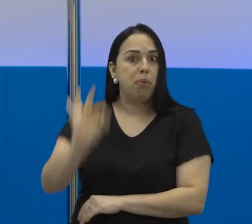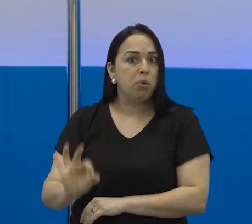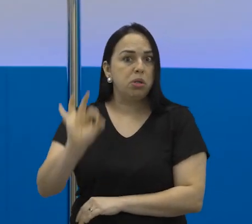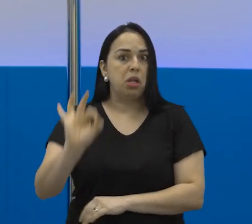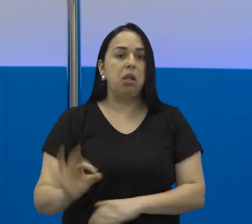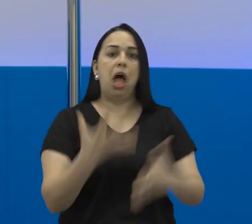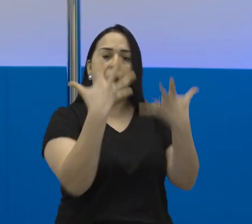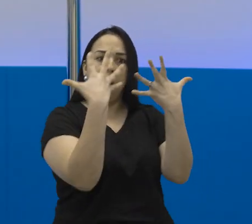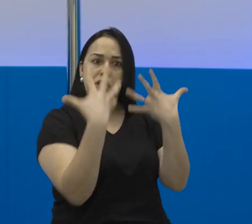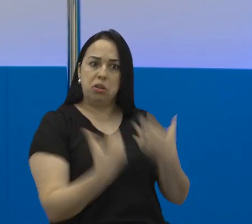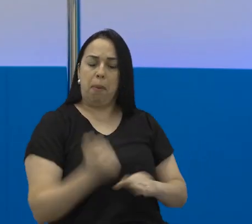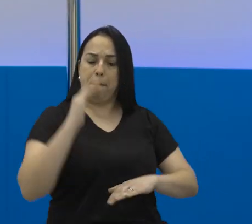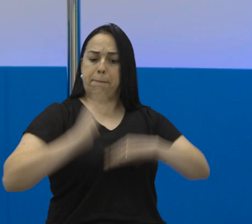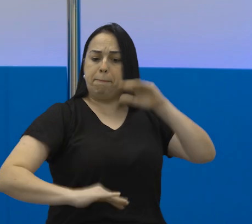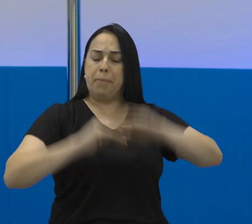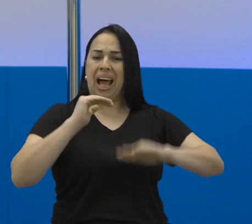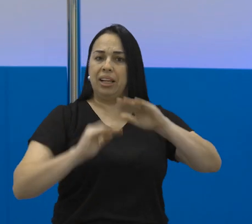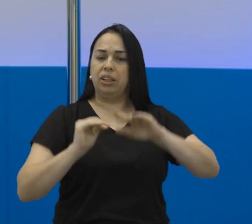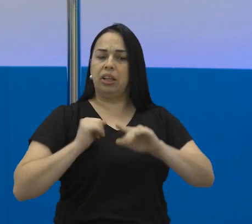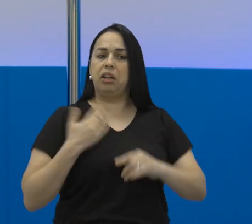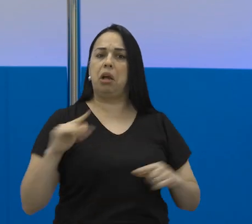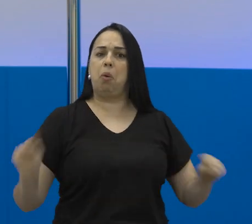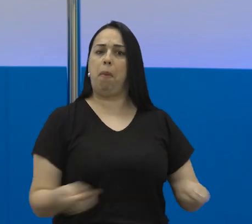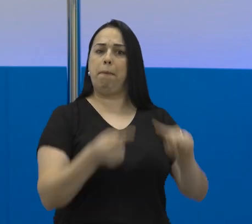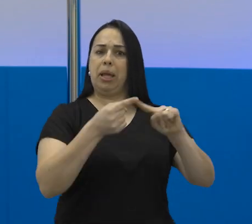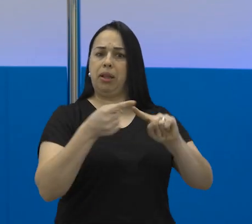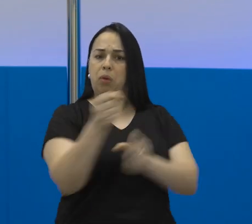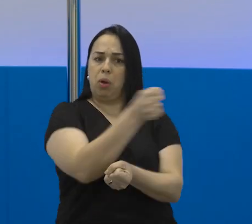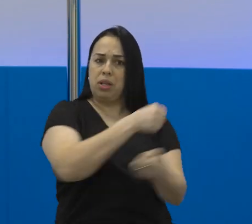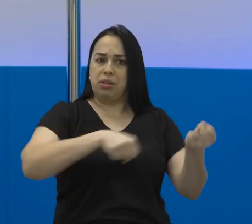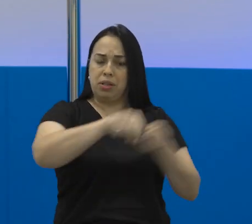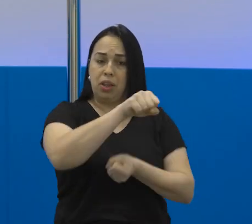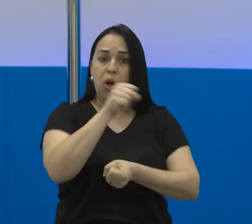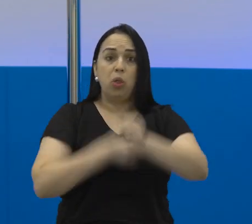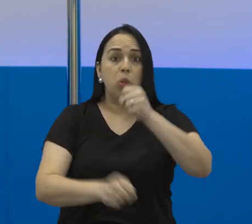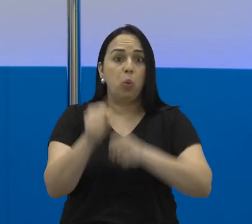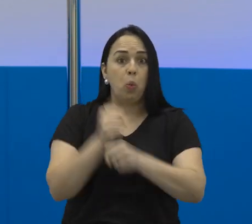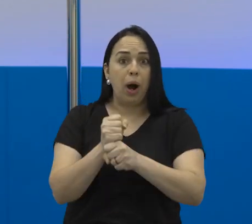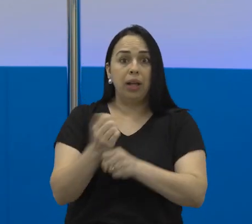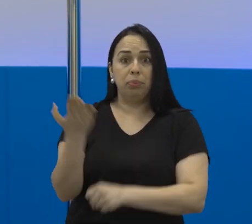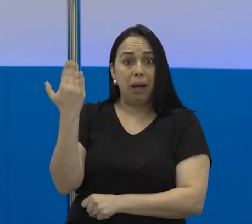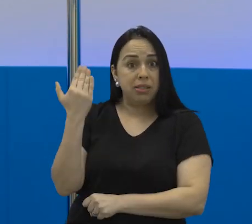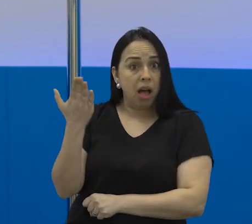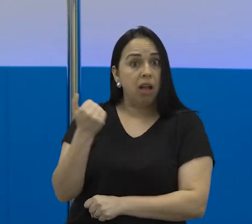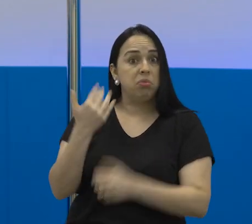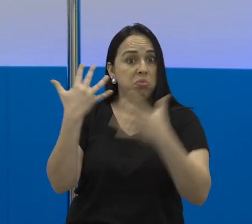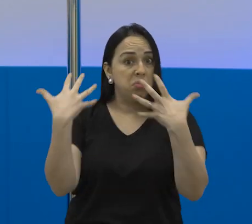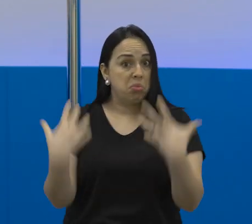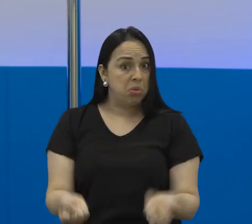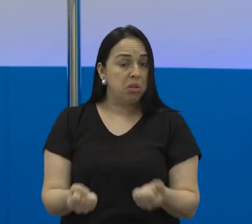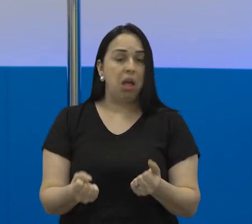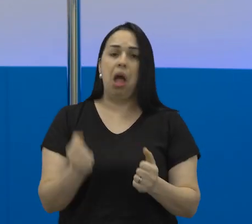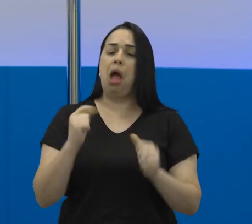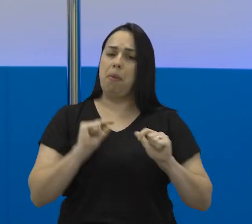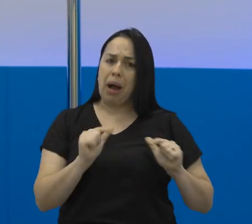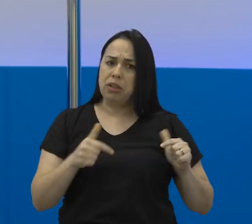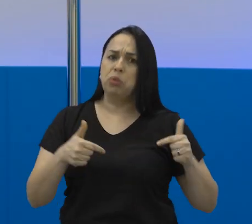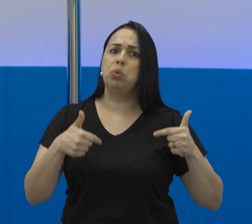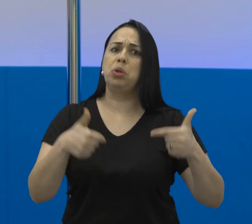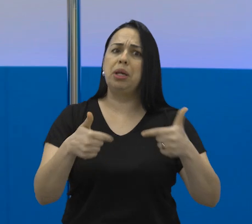funcionários, adotaram algum tipo de prática ambiental em 2023. São